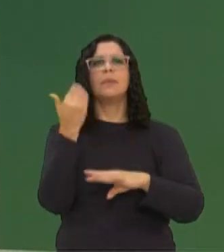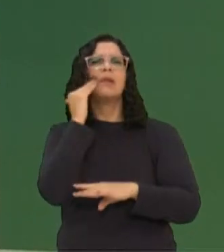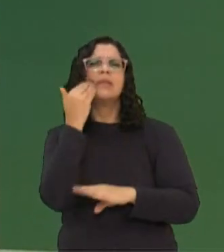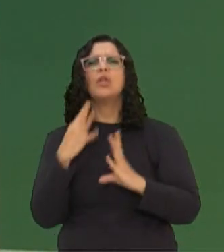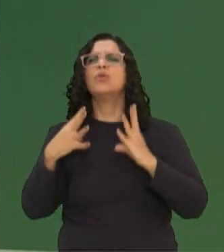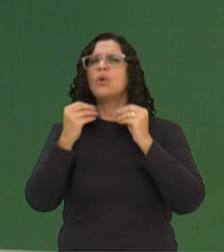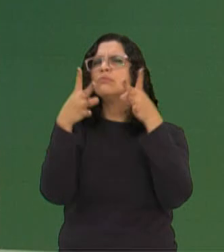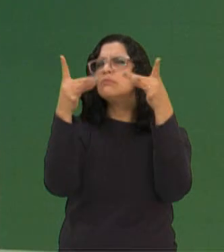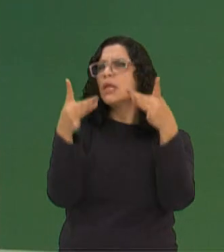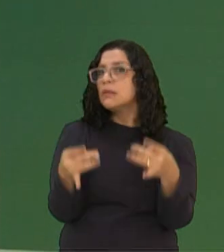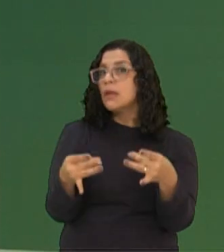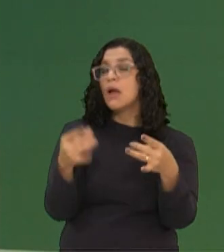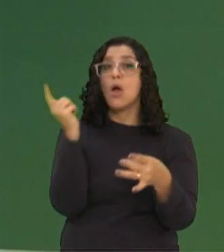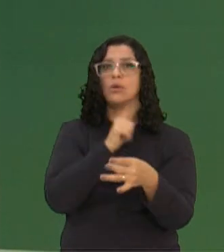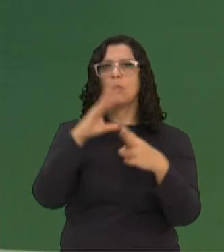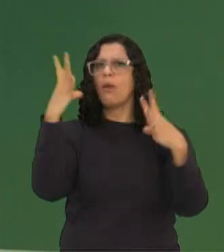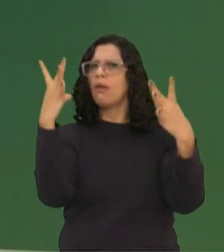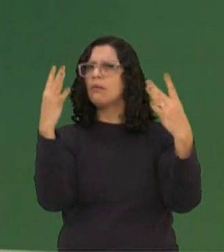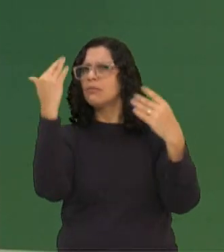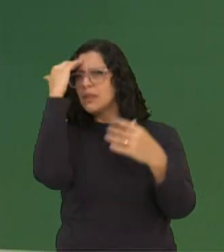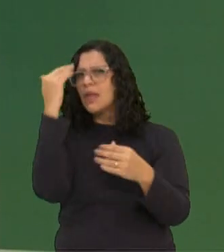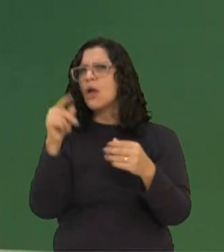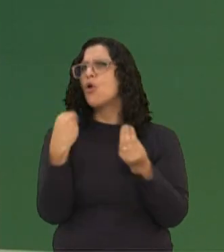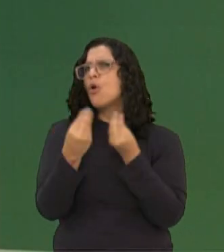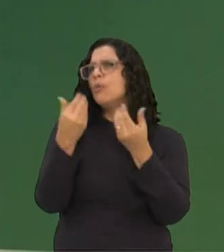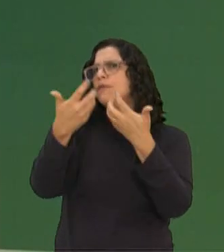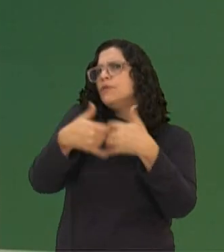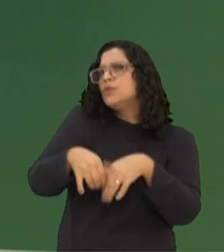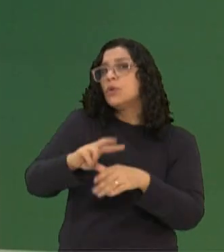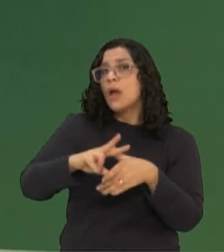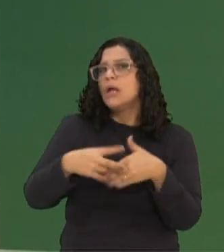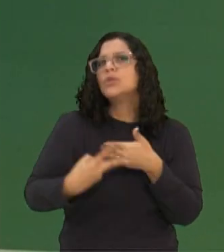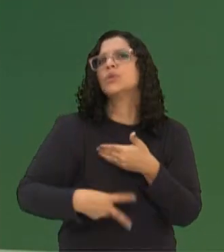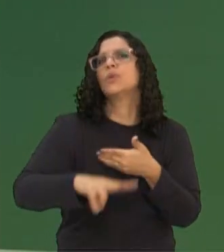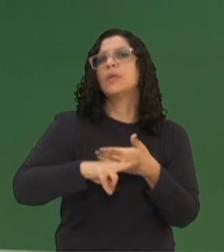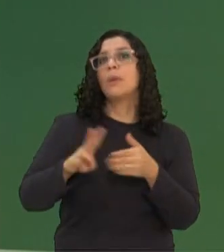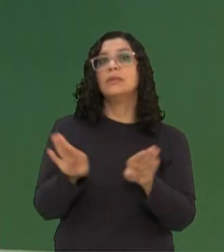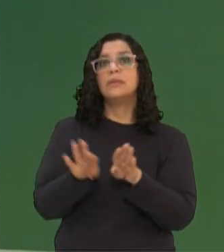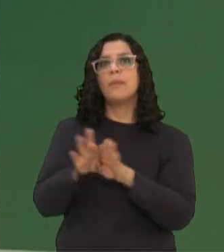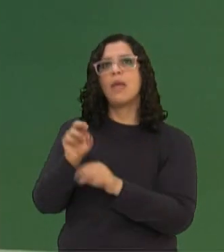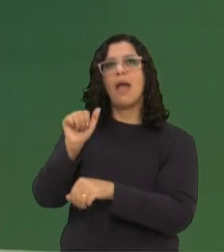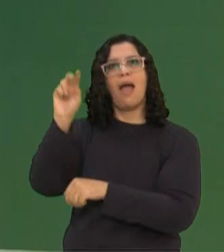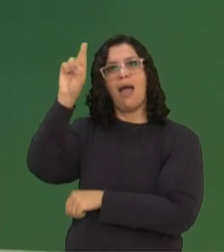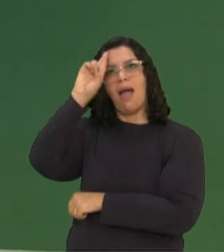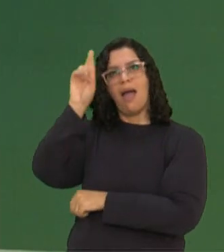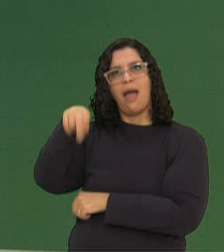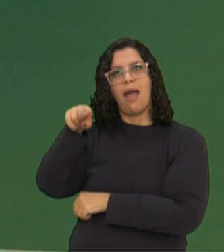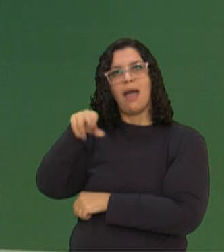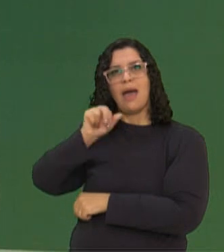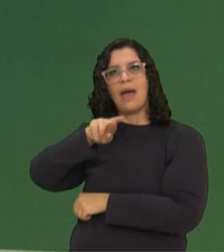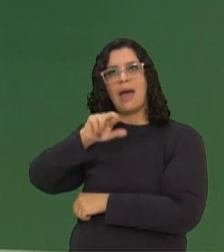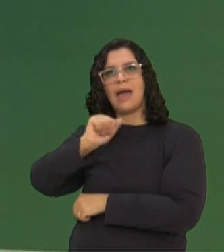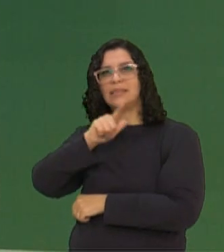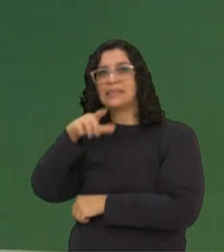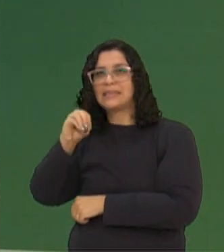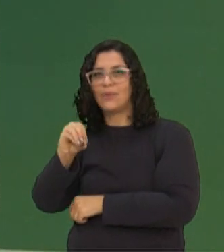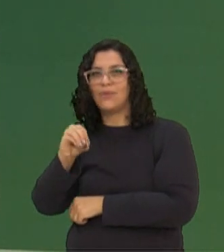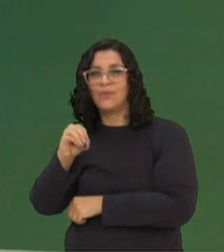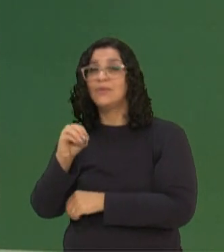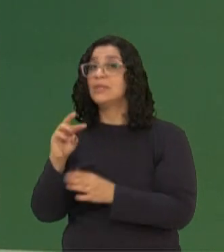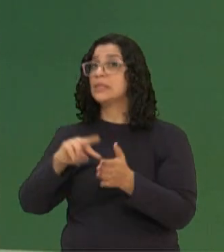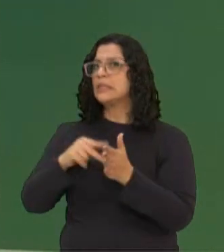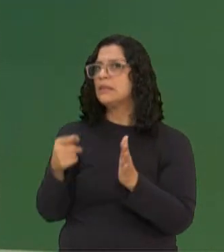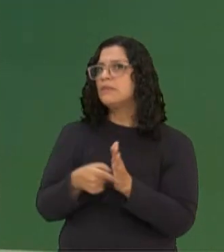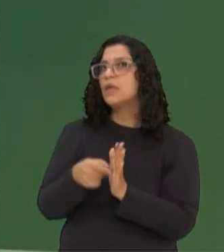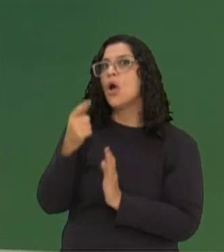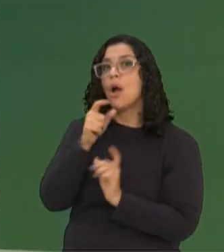através dela você vai conseguir entender as causas, consequências e a razão. Olha essa palavra, razão. Essa